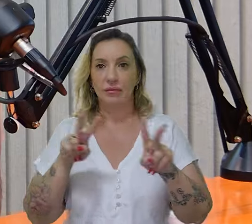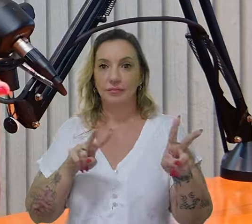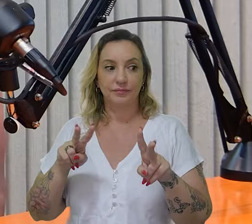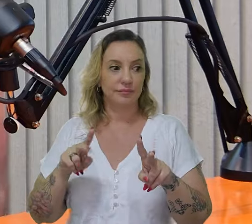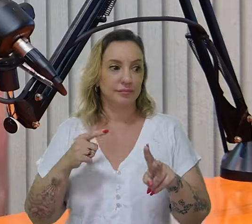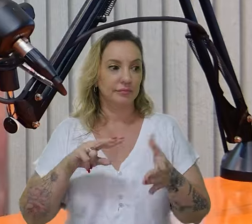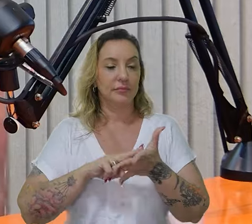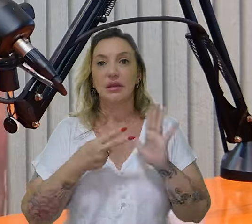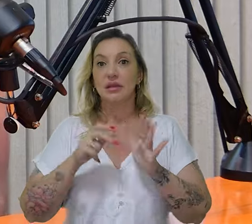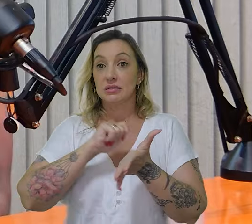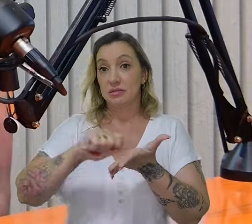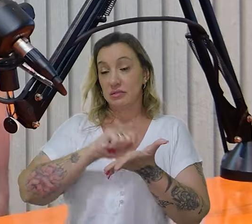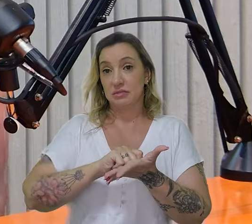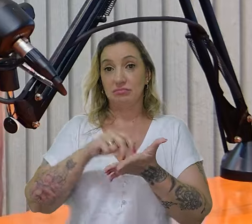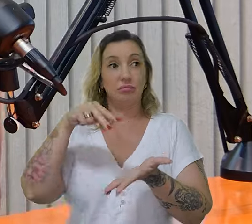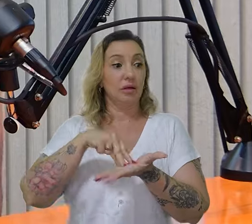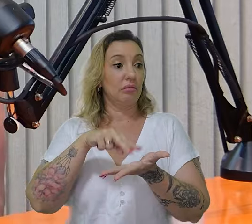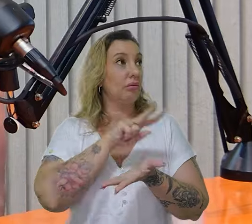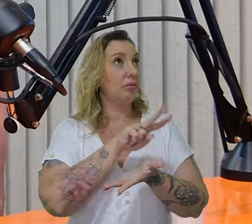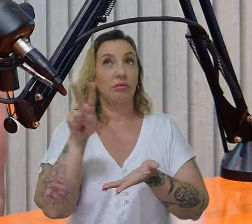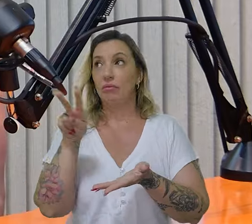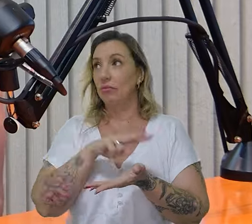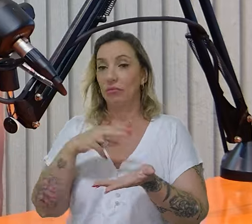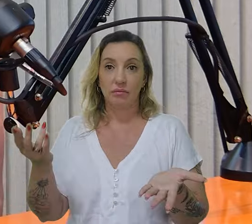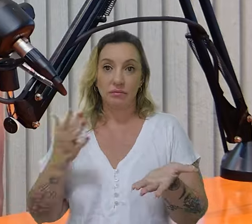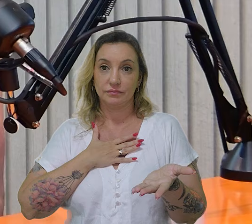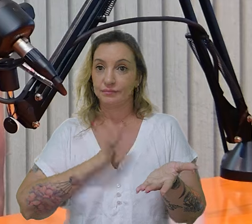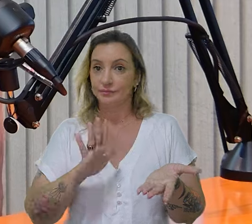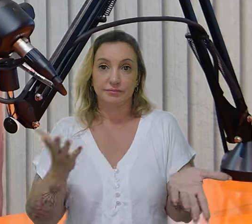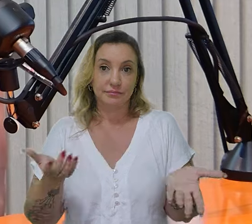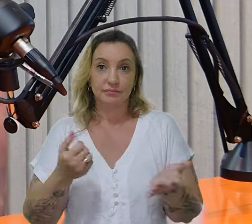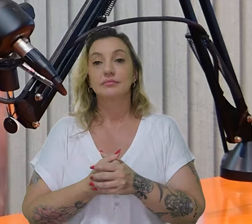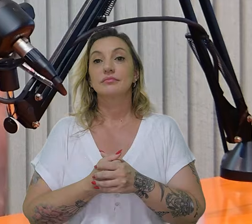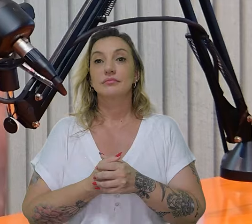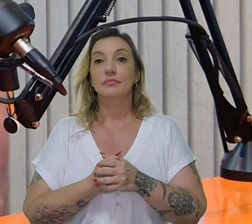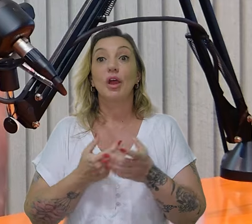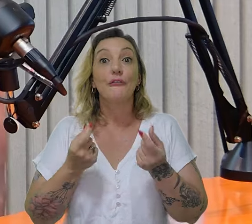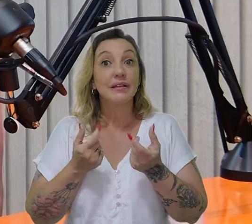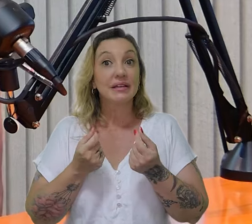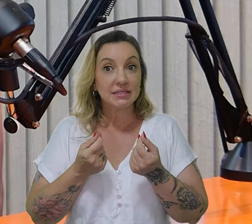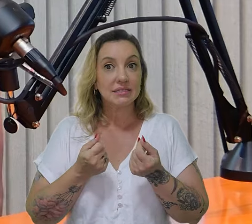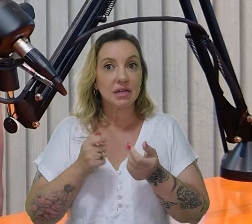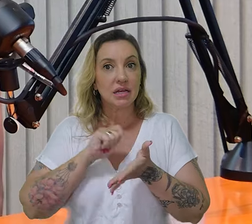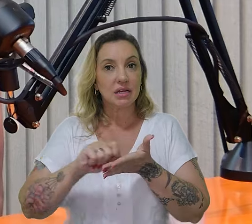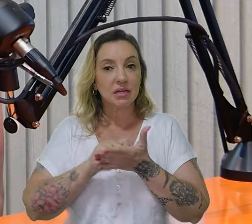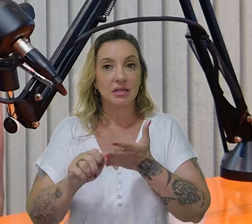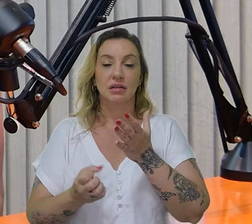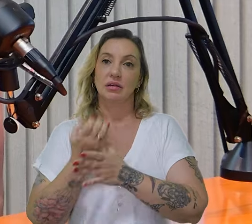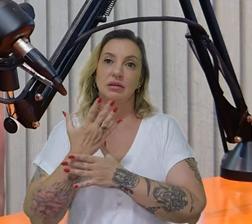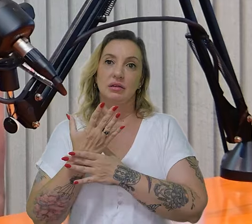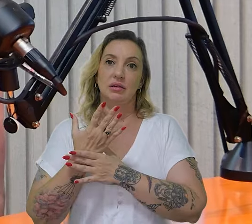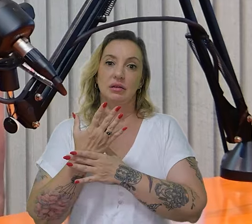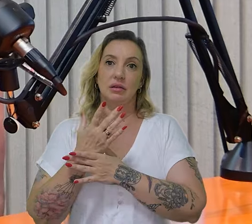que não tem sentido se você quer escrever você ficar você gastar sua vida fazer um negócio que você não quer né o investimento financeiro paraa escrita criativa